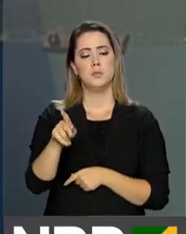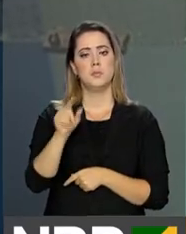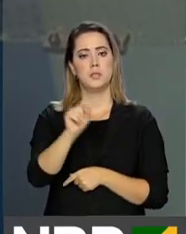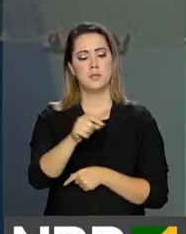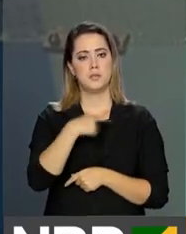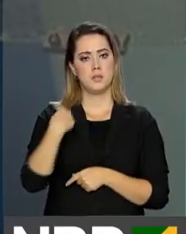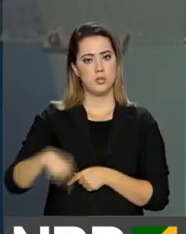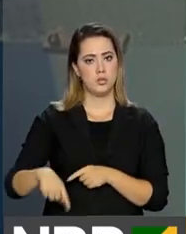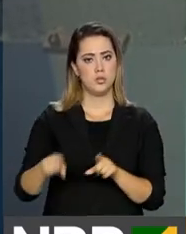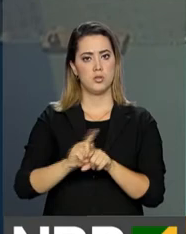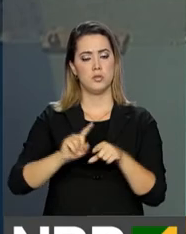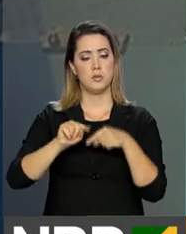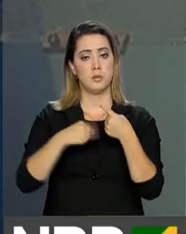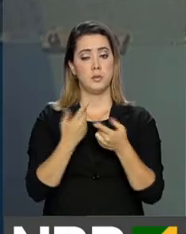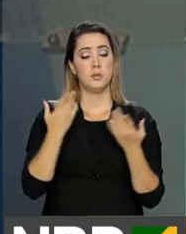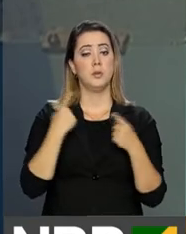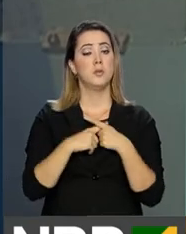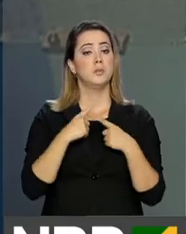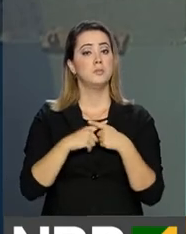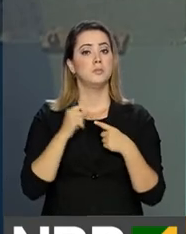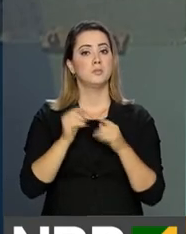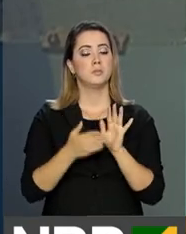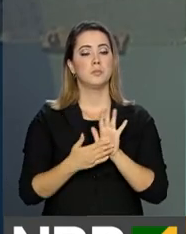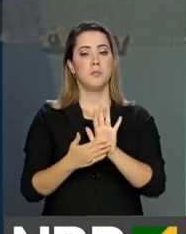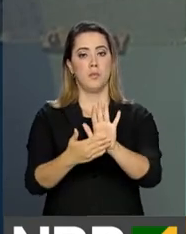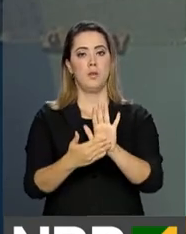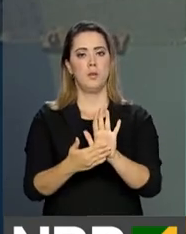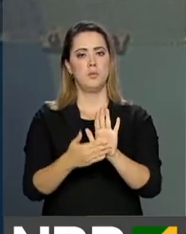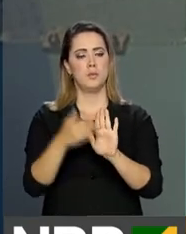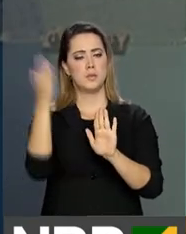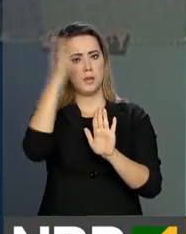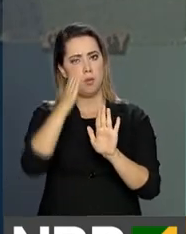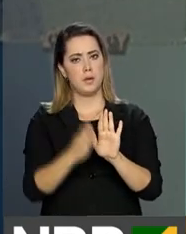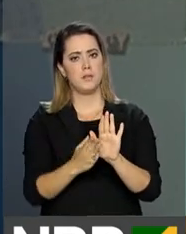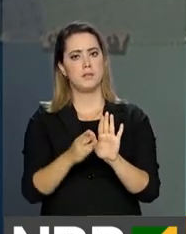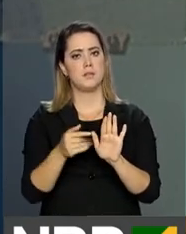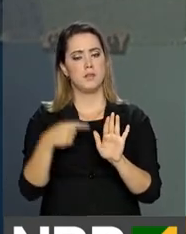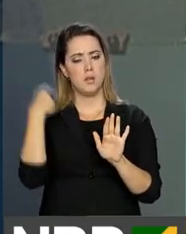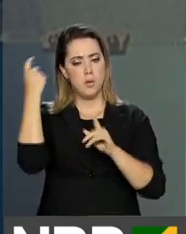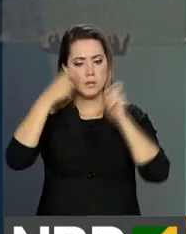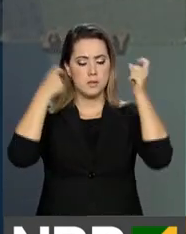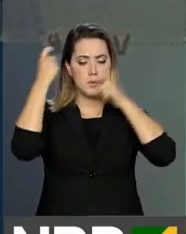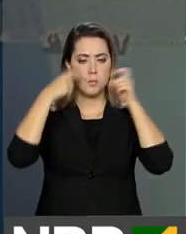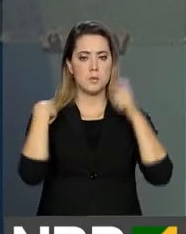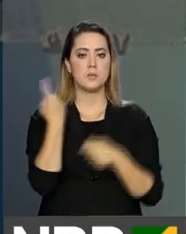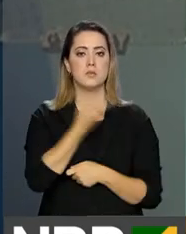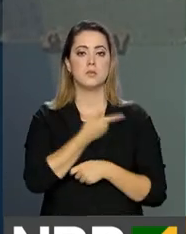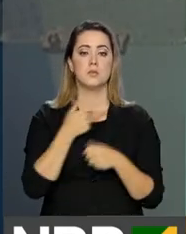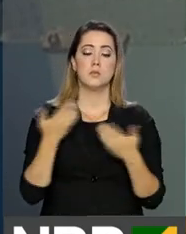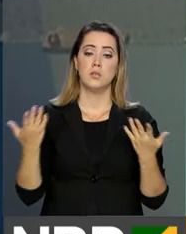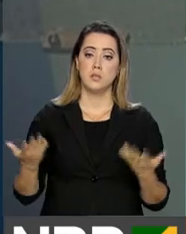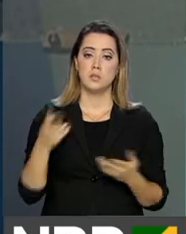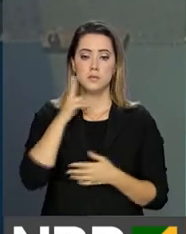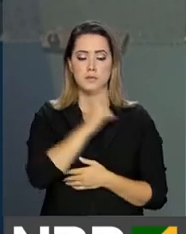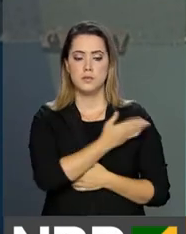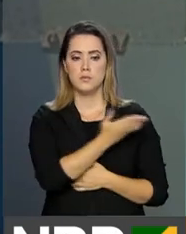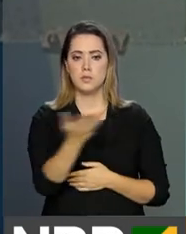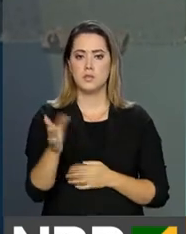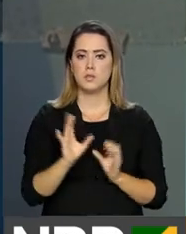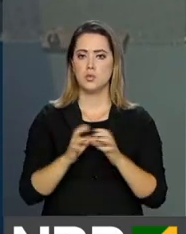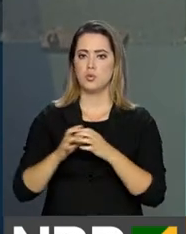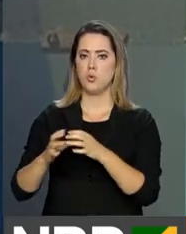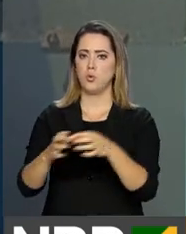Xiamen, precisamente para levar o Brasil e levar estas preocupações que nós estamos ouvindo de vários setores